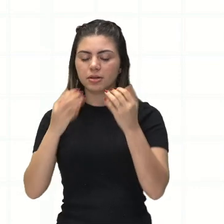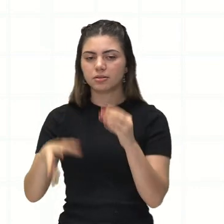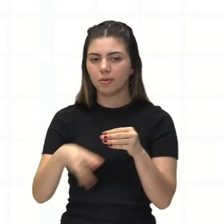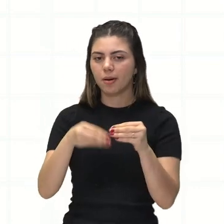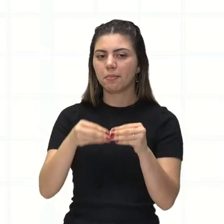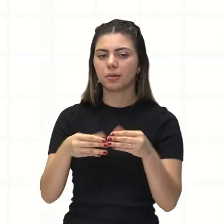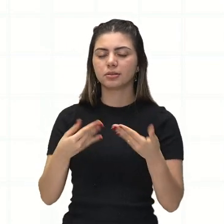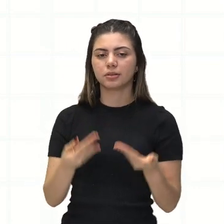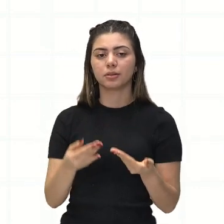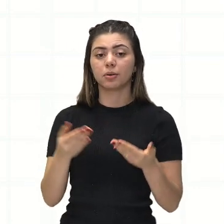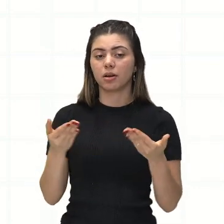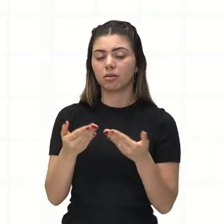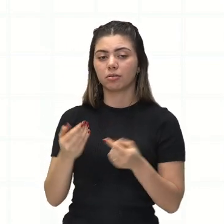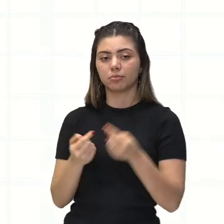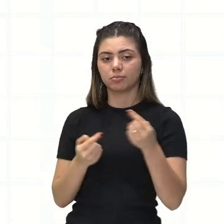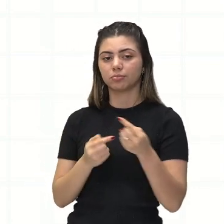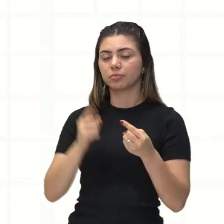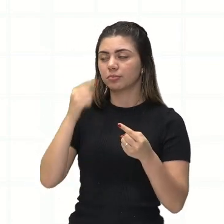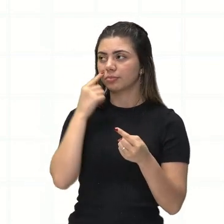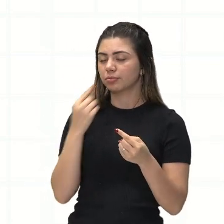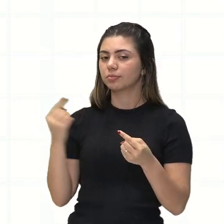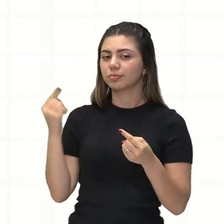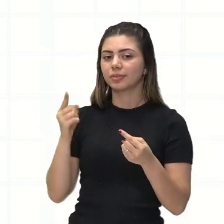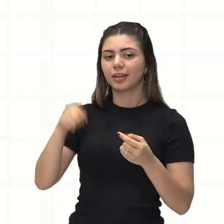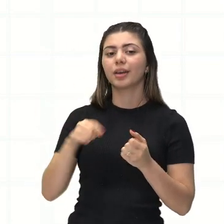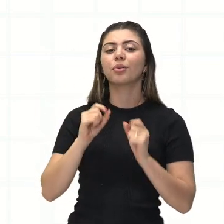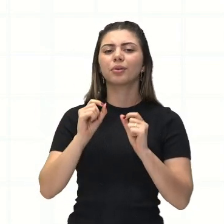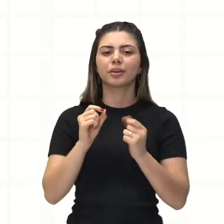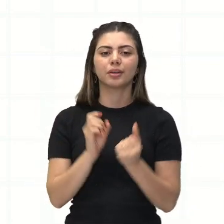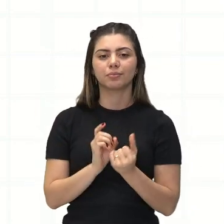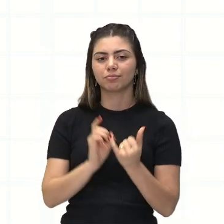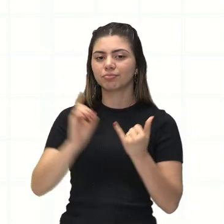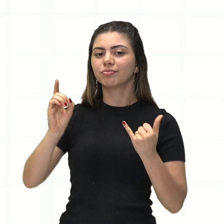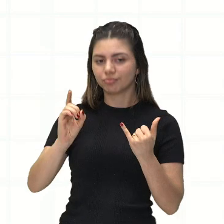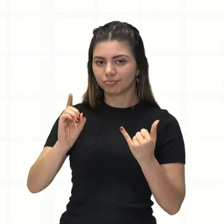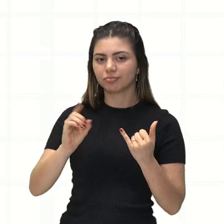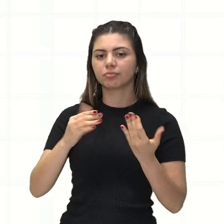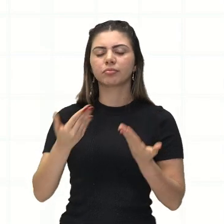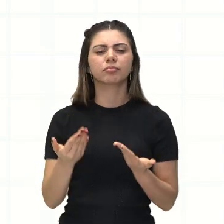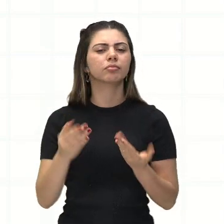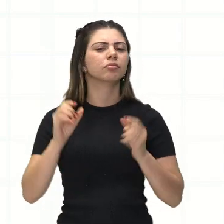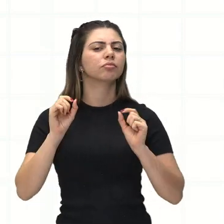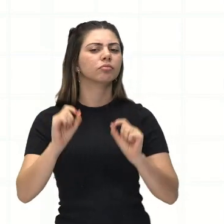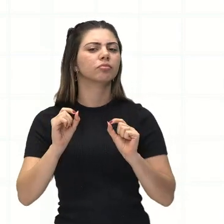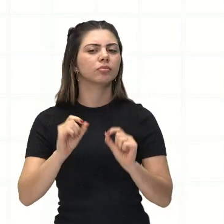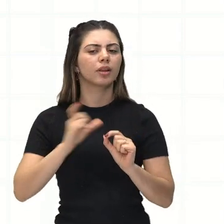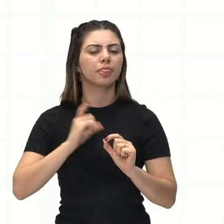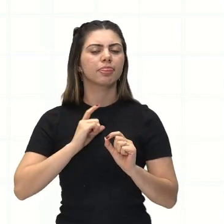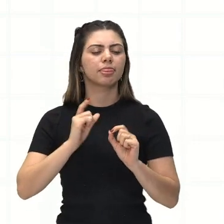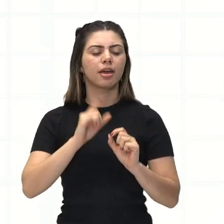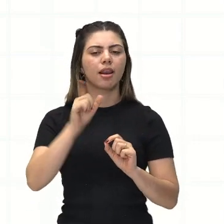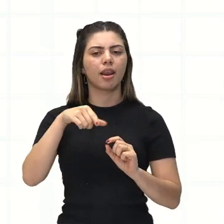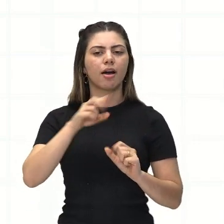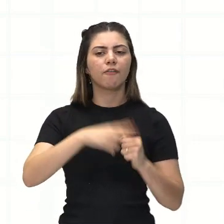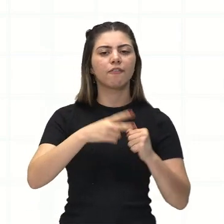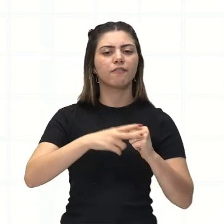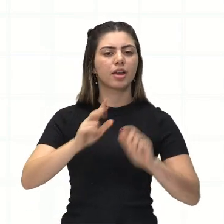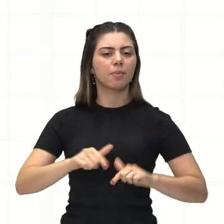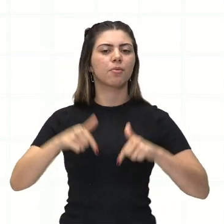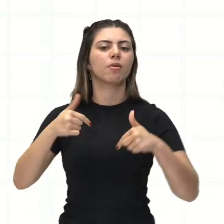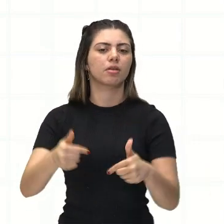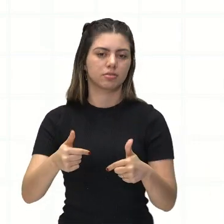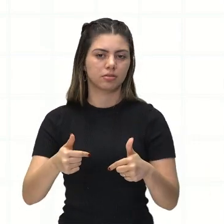Eu tenho, num primeiro momento, o objeto direto, que recebe diretamente a ação do verbo. E o que quer dizer